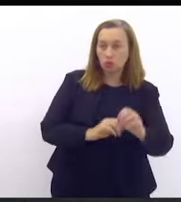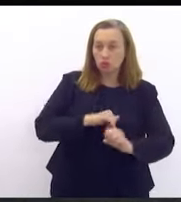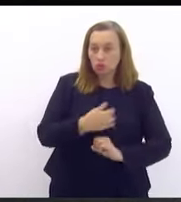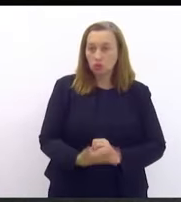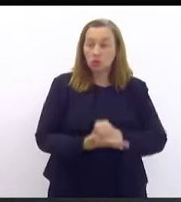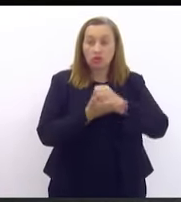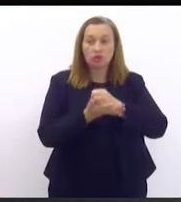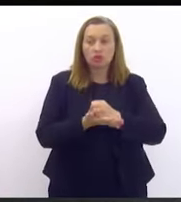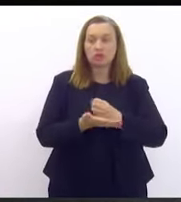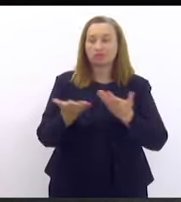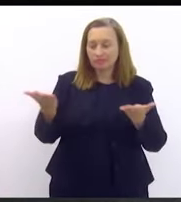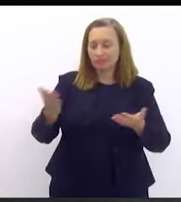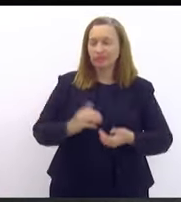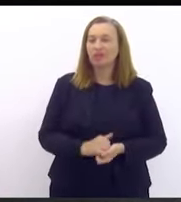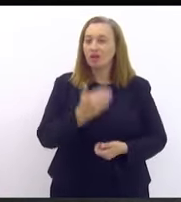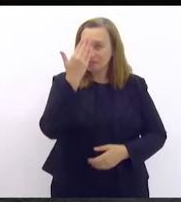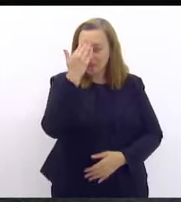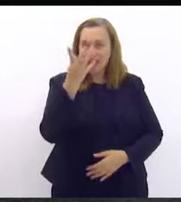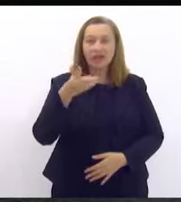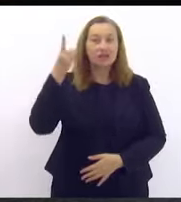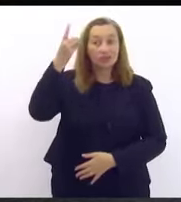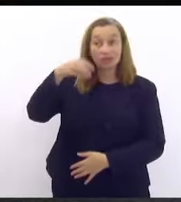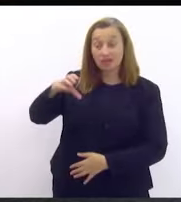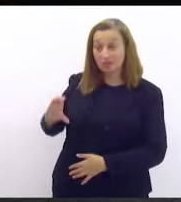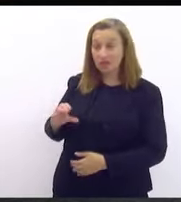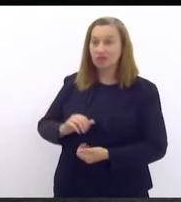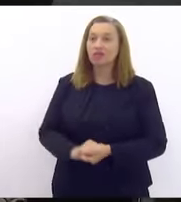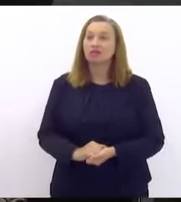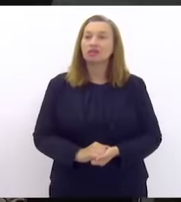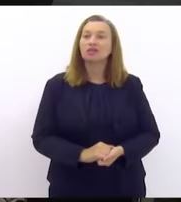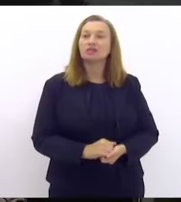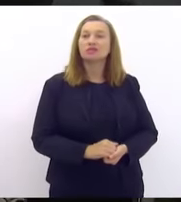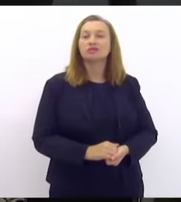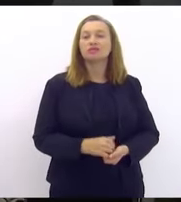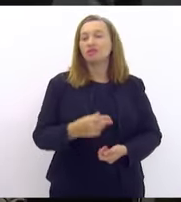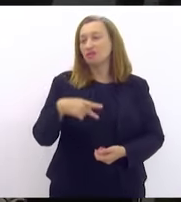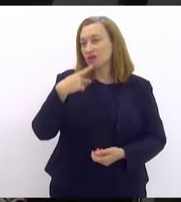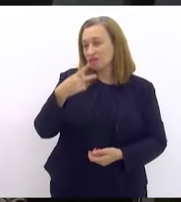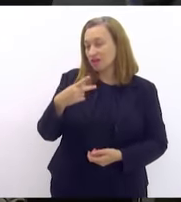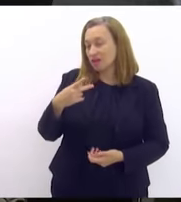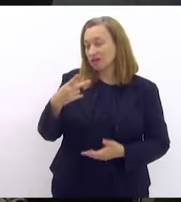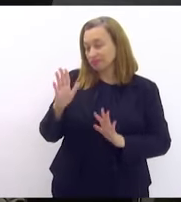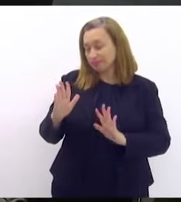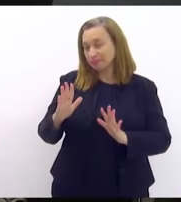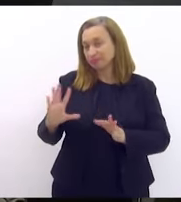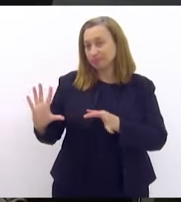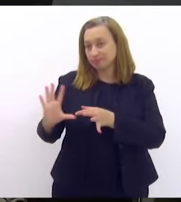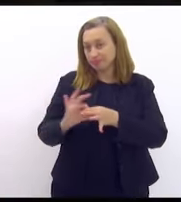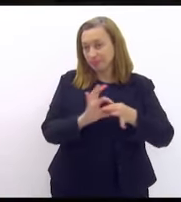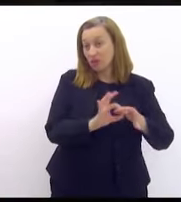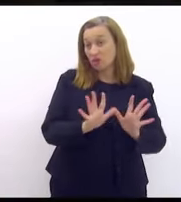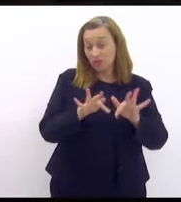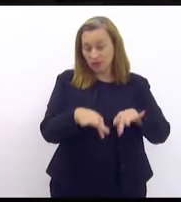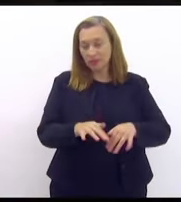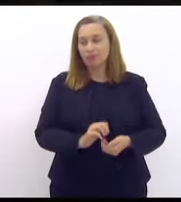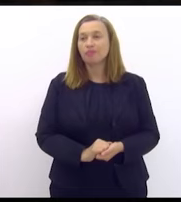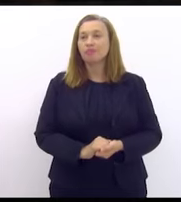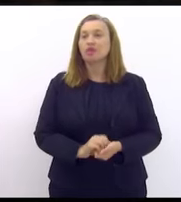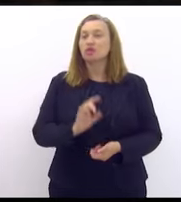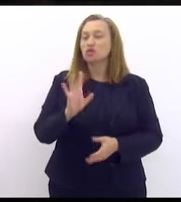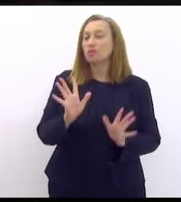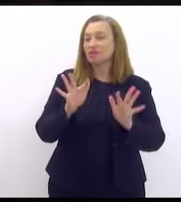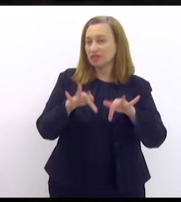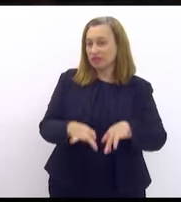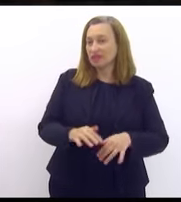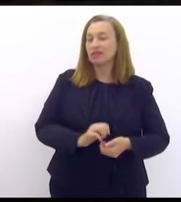só. Obrigado, deputado Carlos Mink. Vou fazer uma consideração sobre o que o senhor falou, na partezinha final, só para